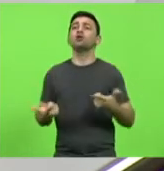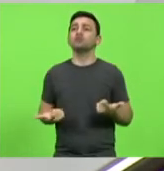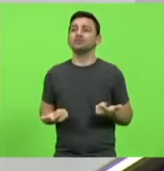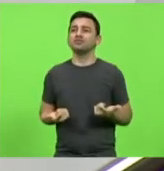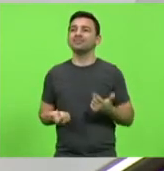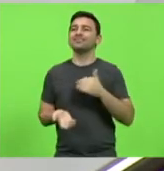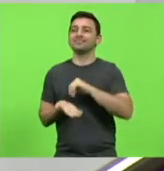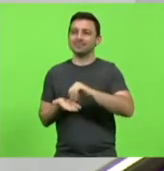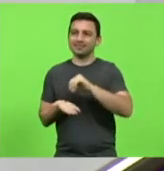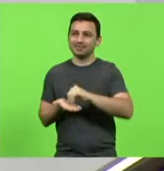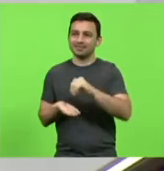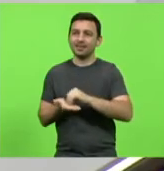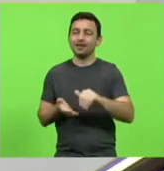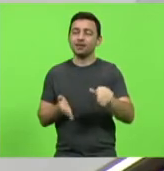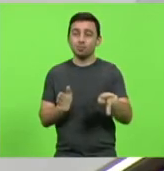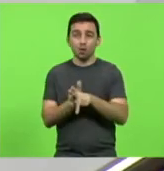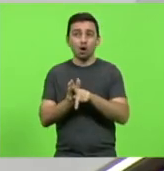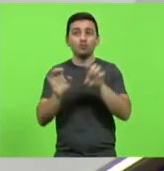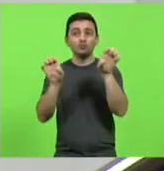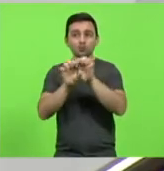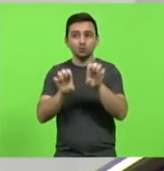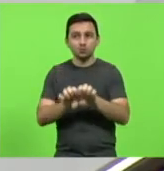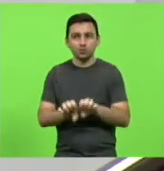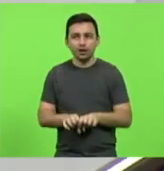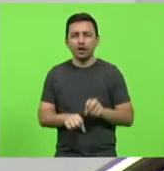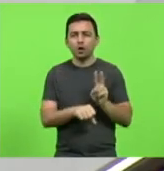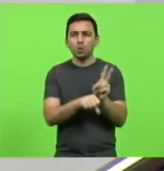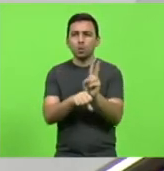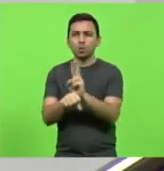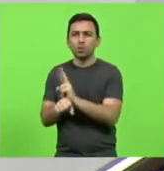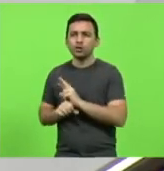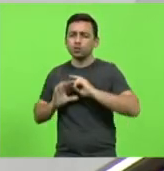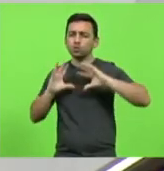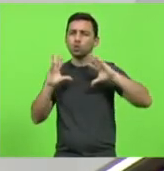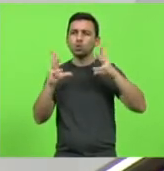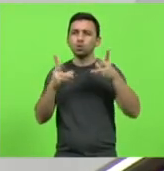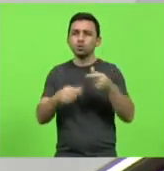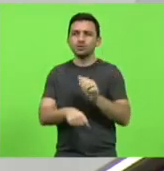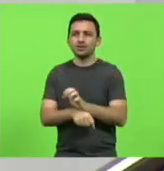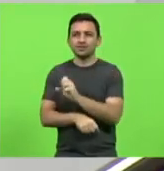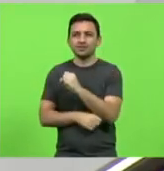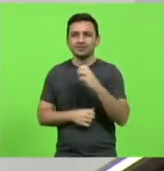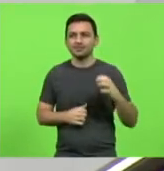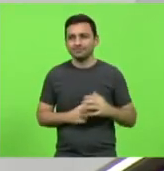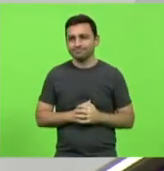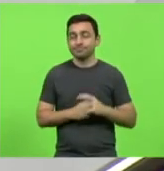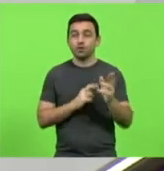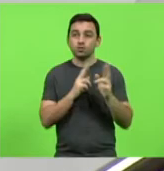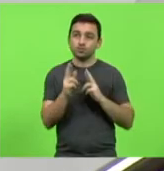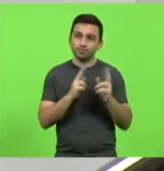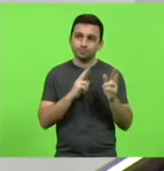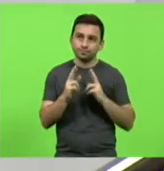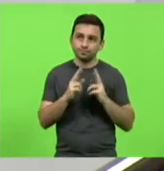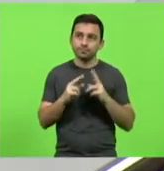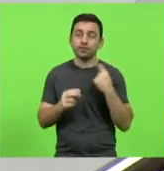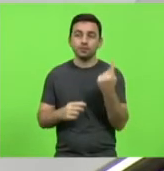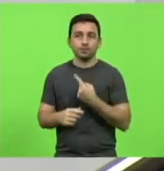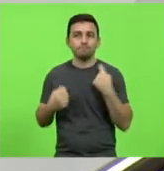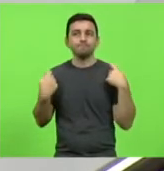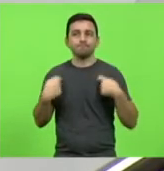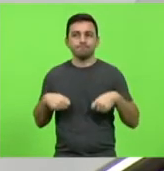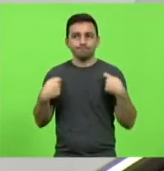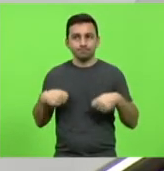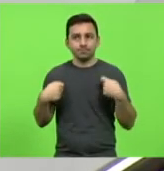Secretaria de Infraestrutura, que cuida de toda a infraestrutura do Estado, das rodovias que nós precisamos que tenha